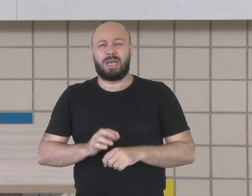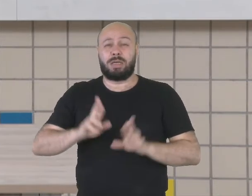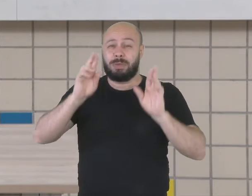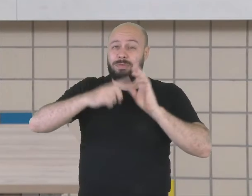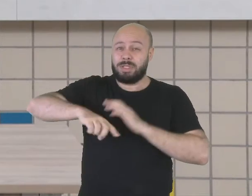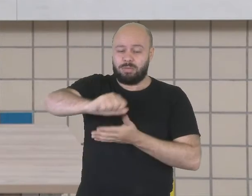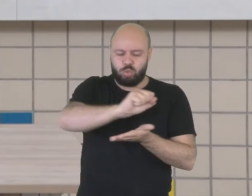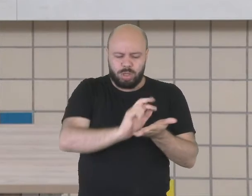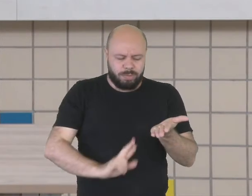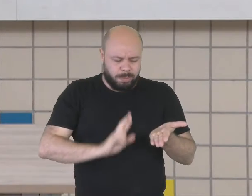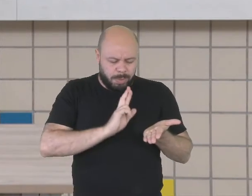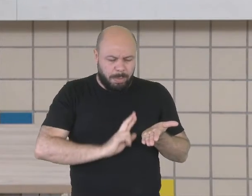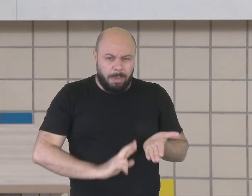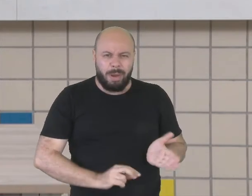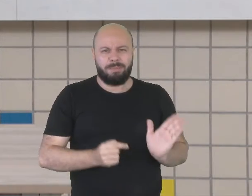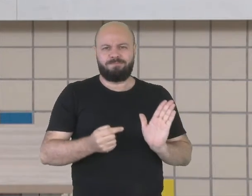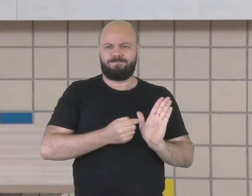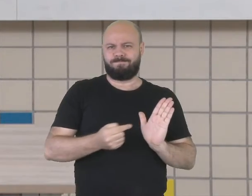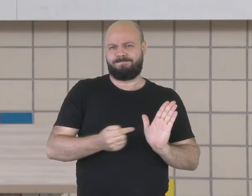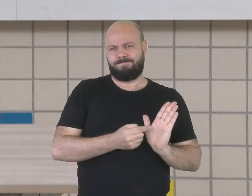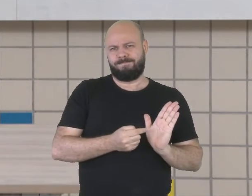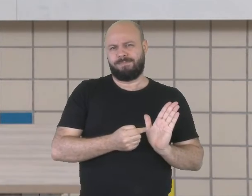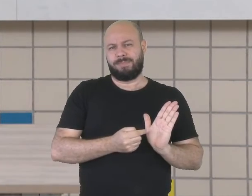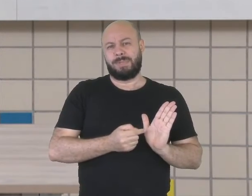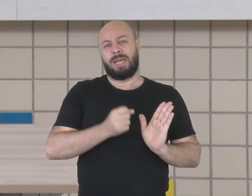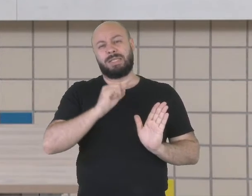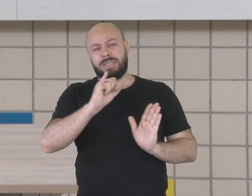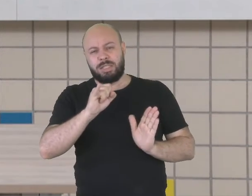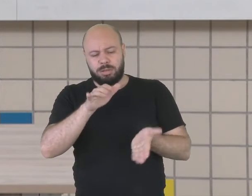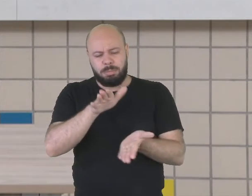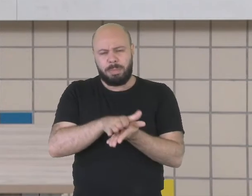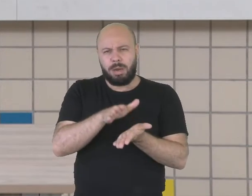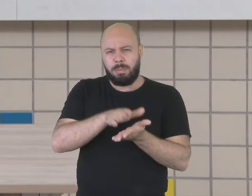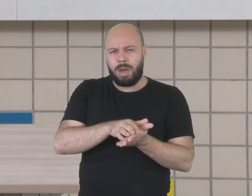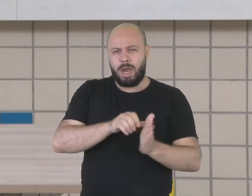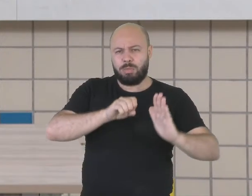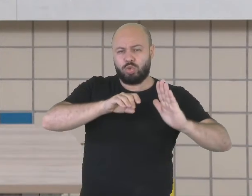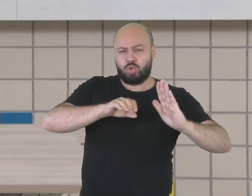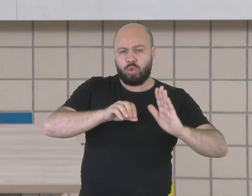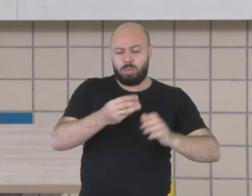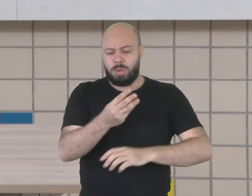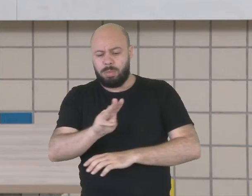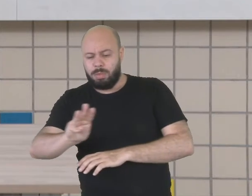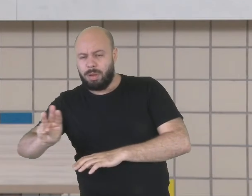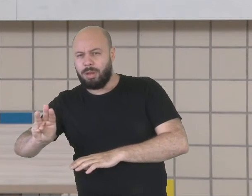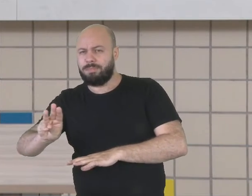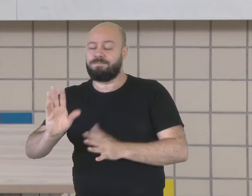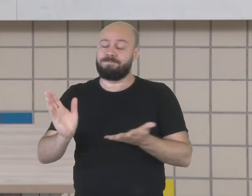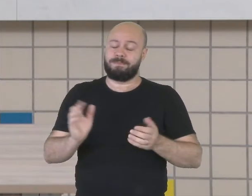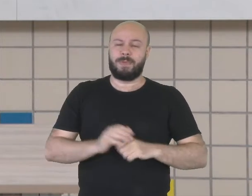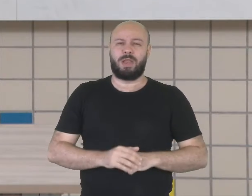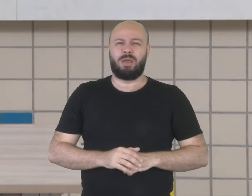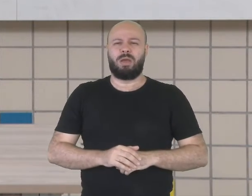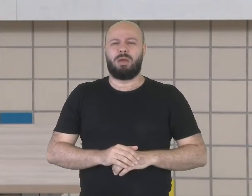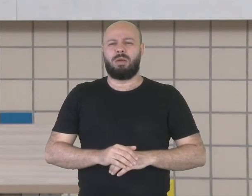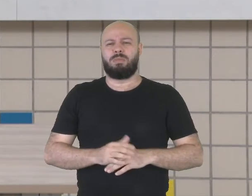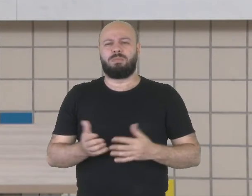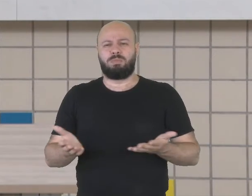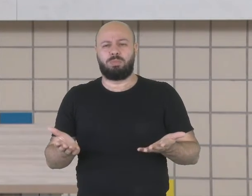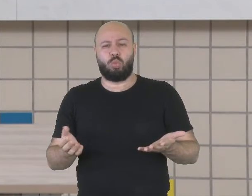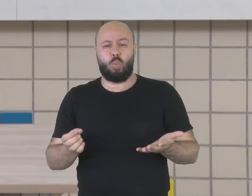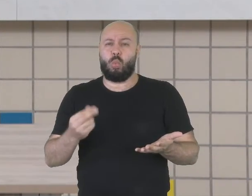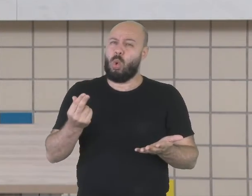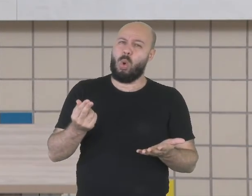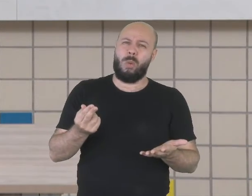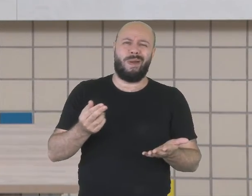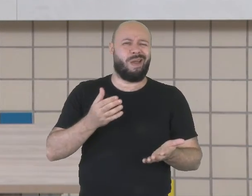as atividades de vocês, seja por meio do portal, né, seja por meio do Palmas Homeschool,